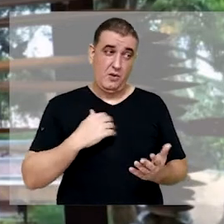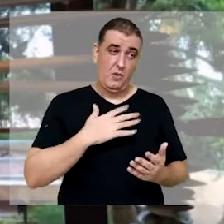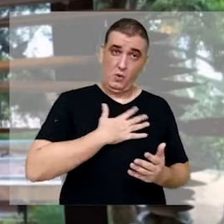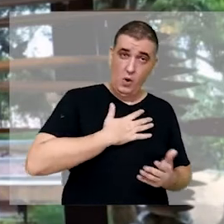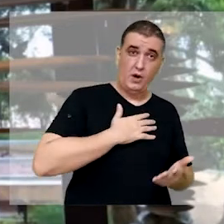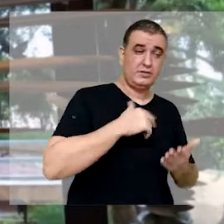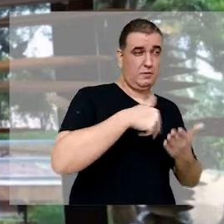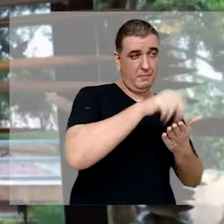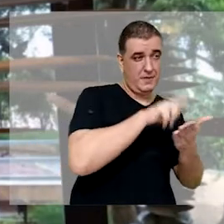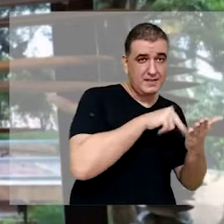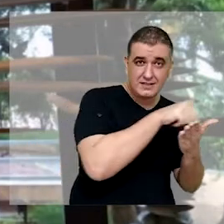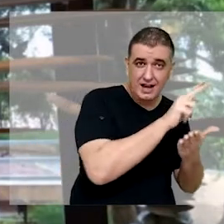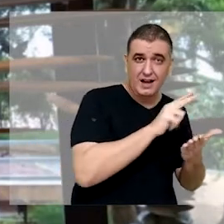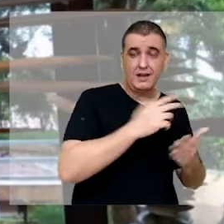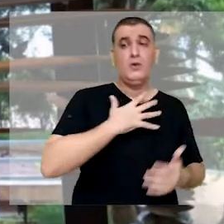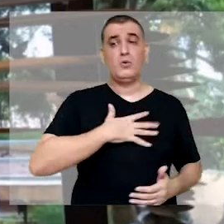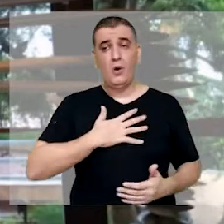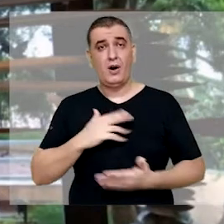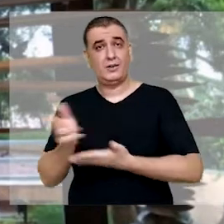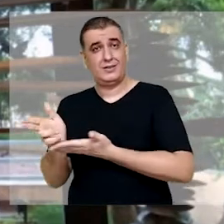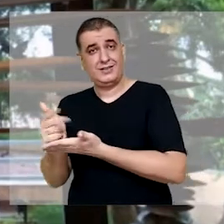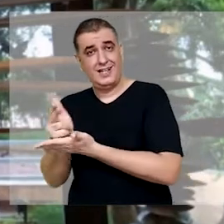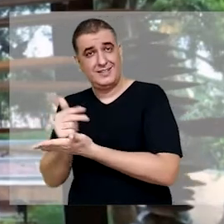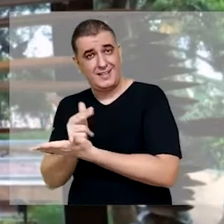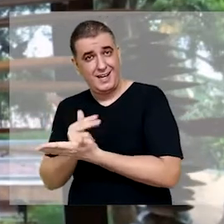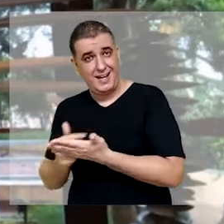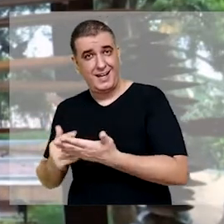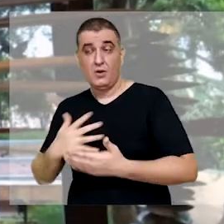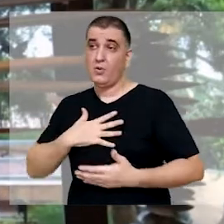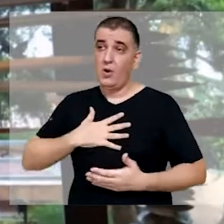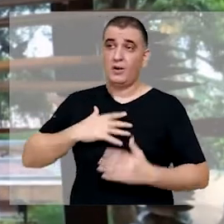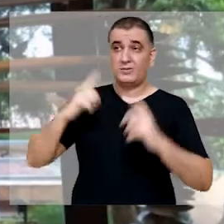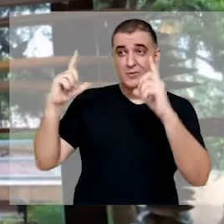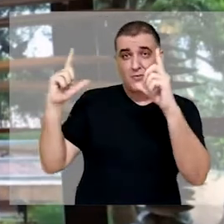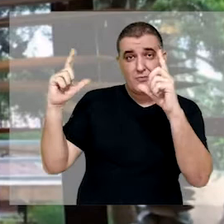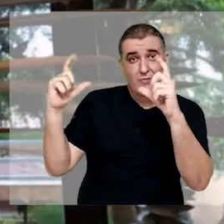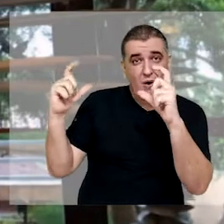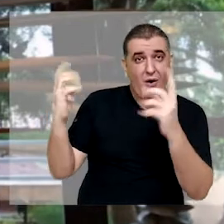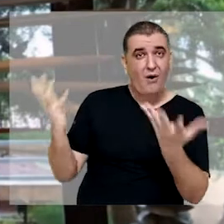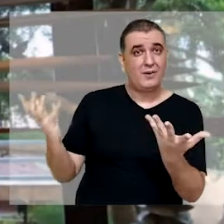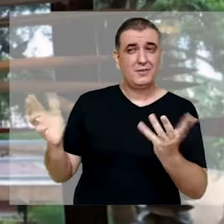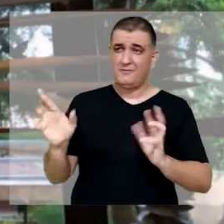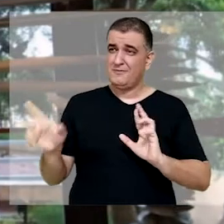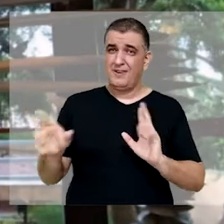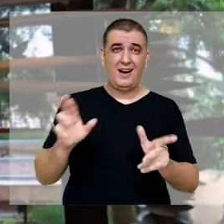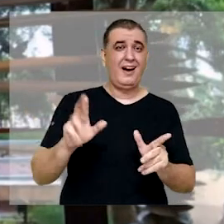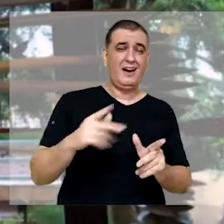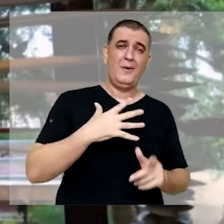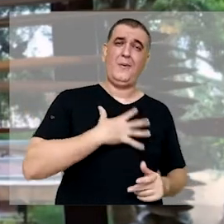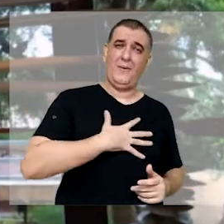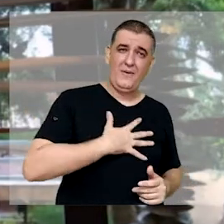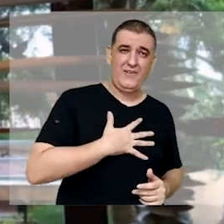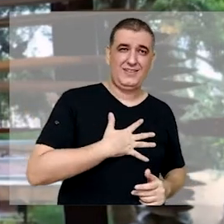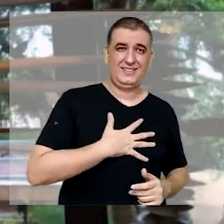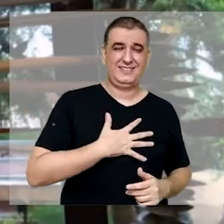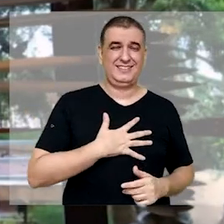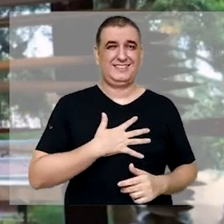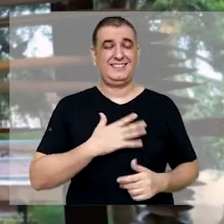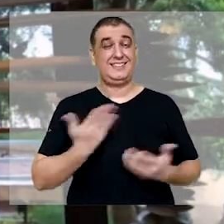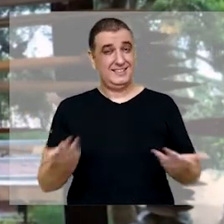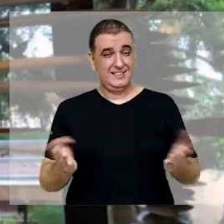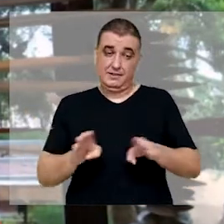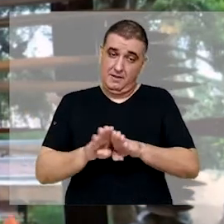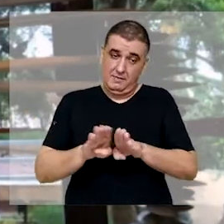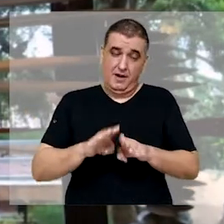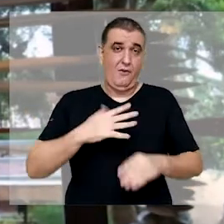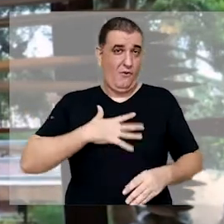eu vou para a pintura, eu vou para o desenho, eu vou para a gravura, eu vou para a fotografia, porque minha formação, e dependem